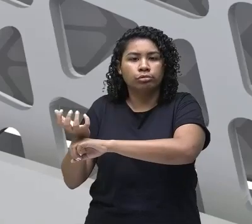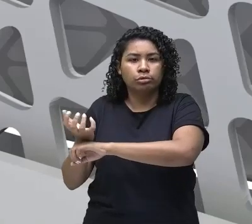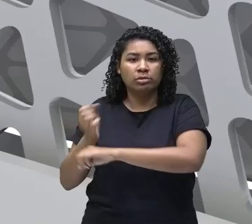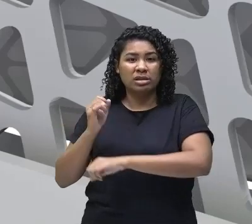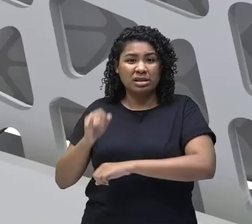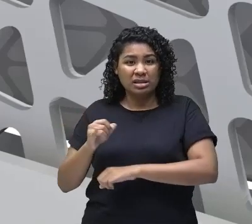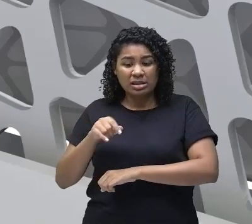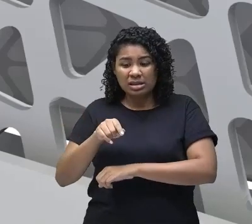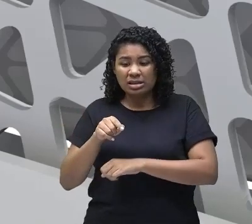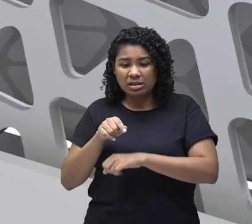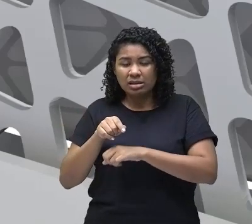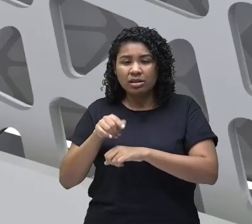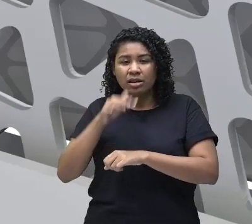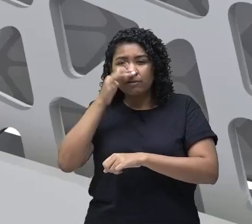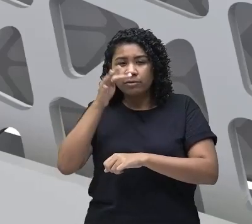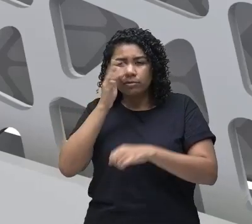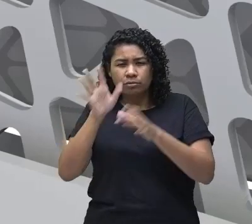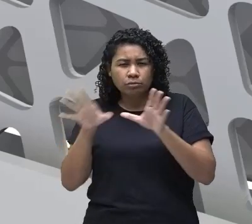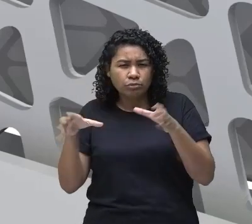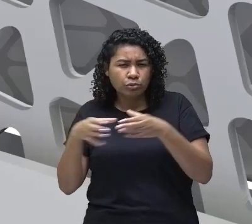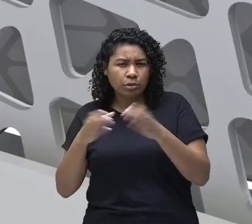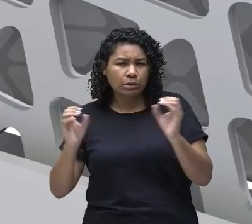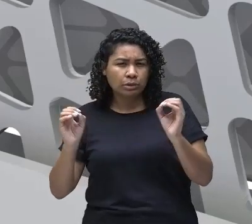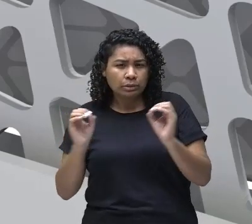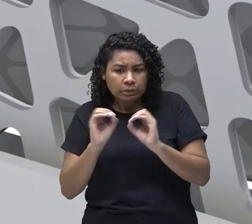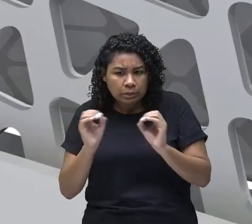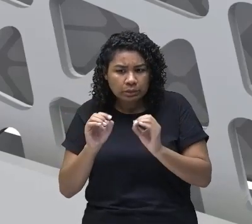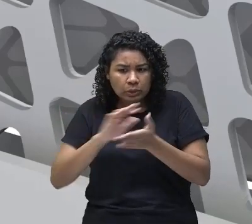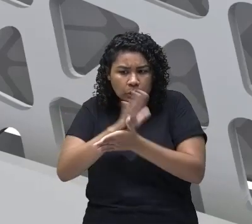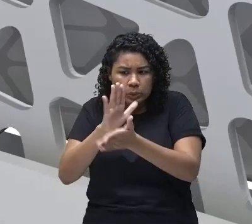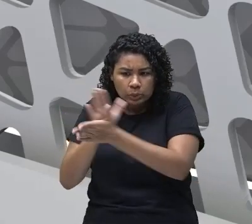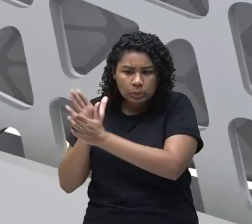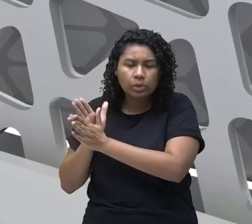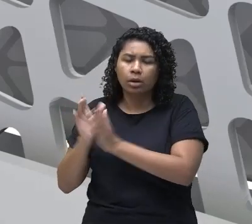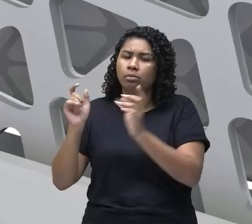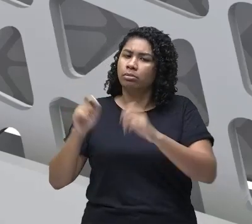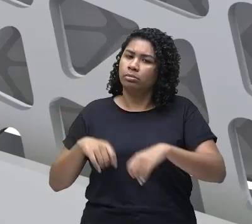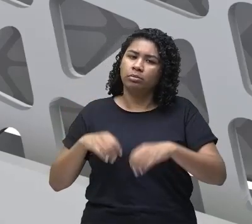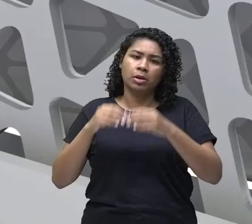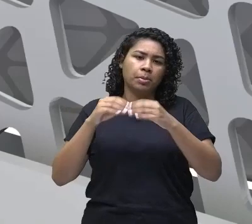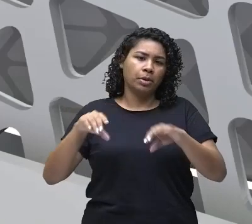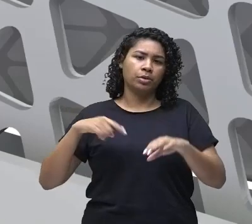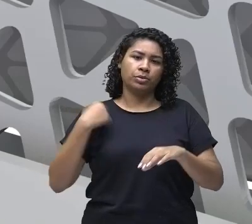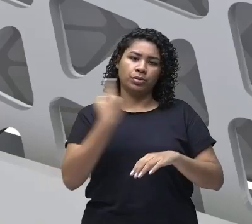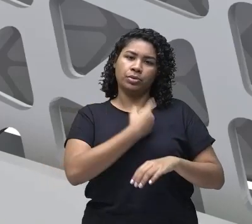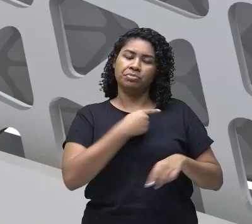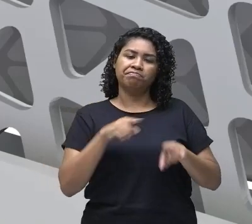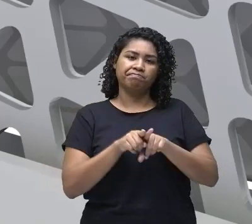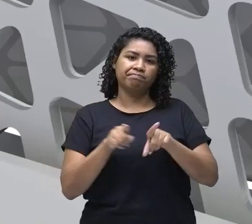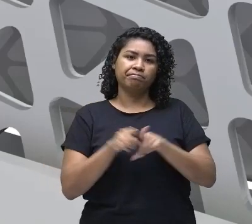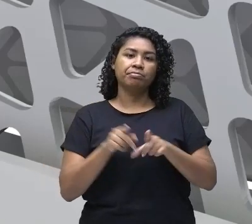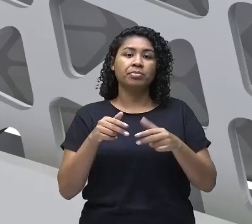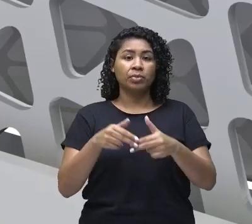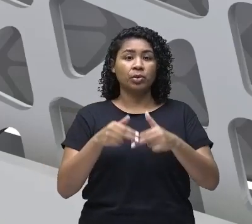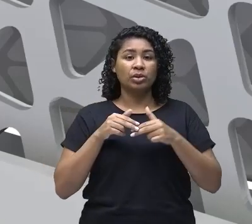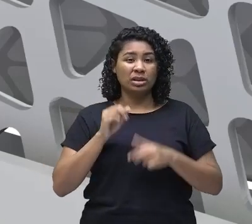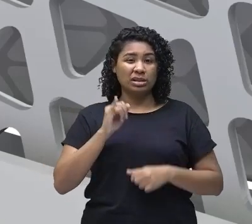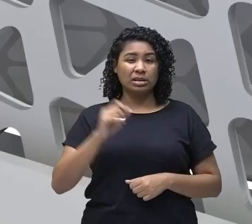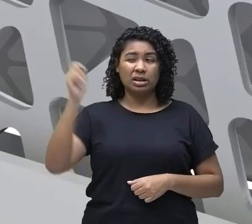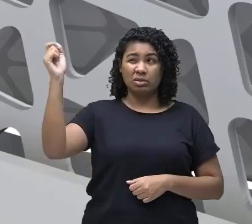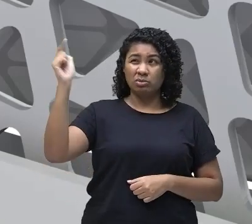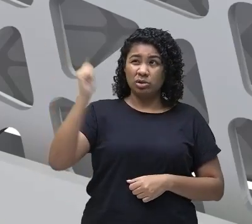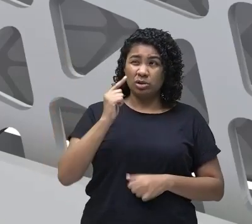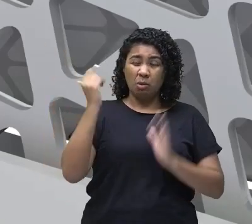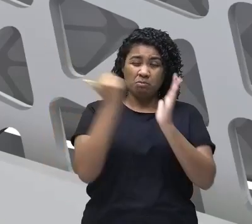cadeia, né, que sofre até nos atingir, com certeza. Então, os raios ultravioletas em excesso, ou